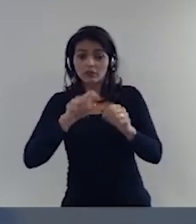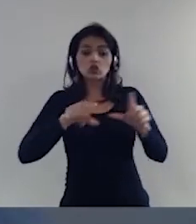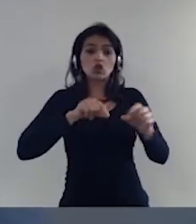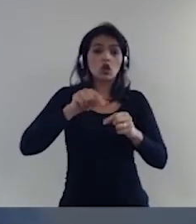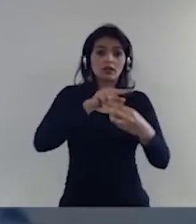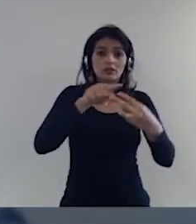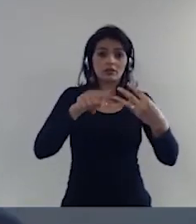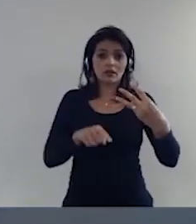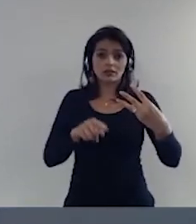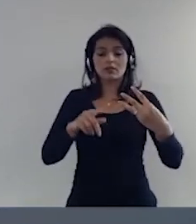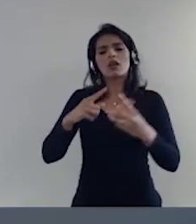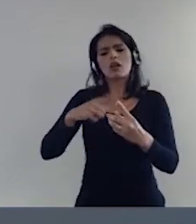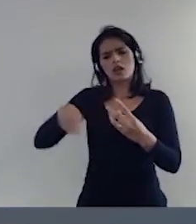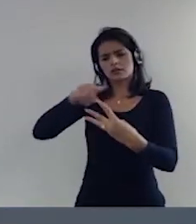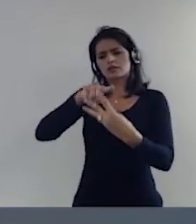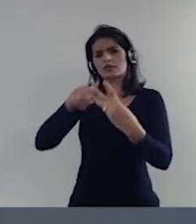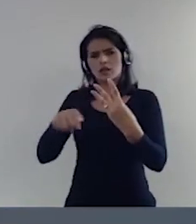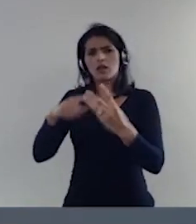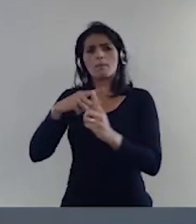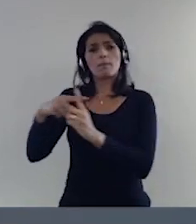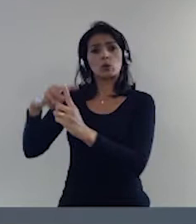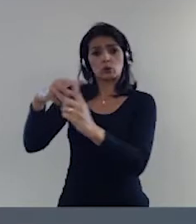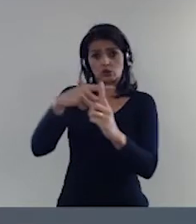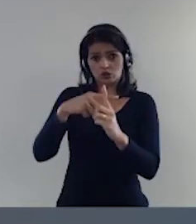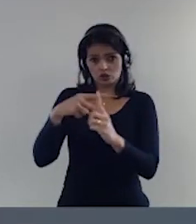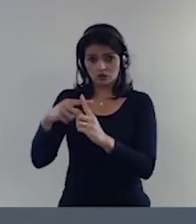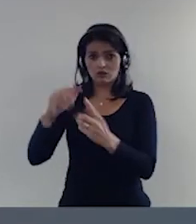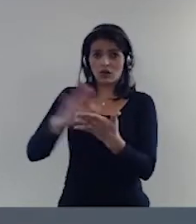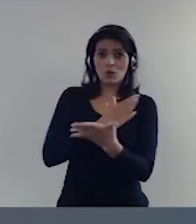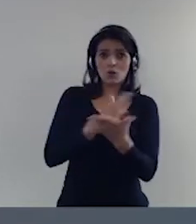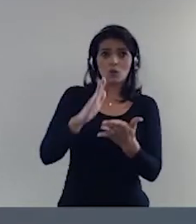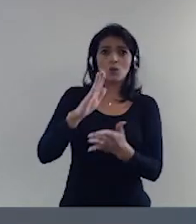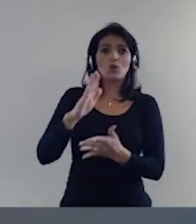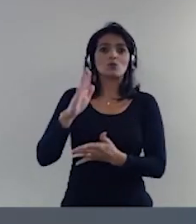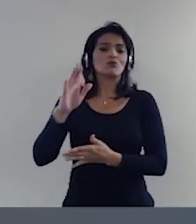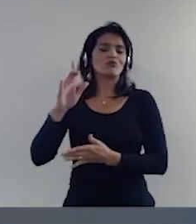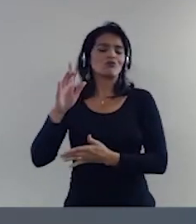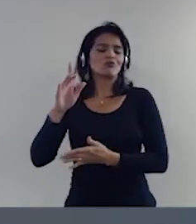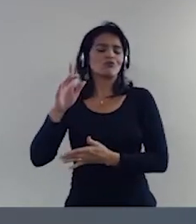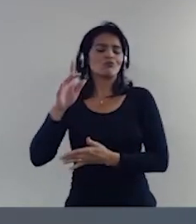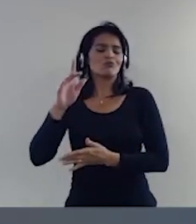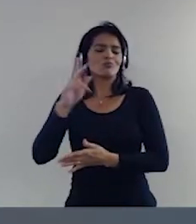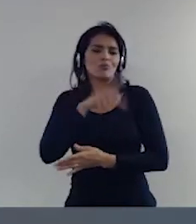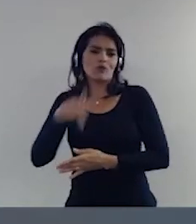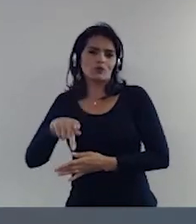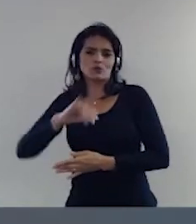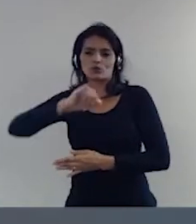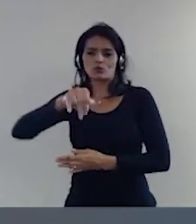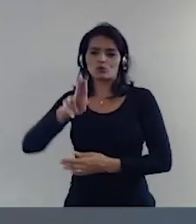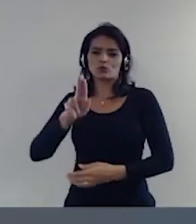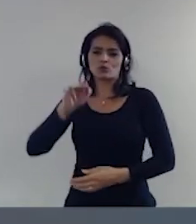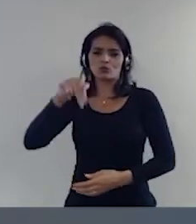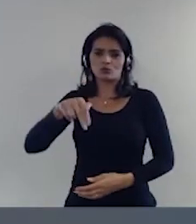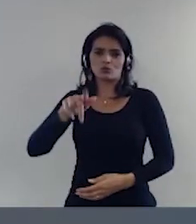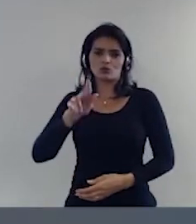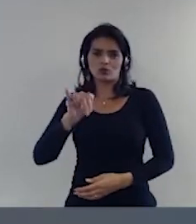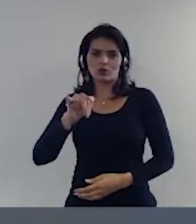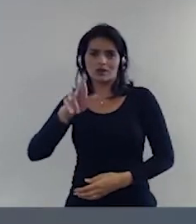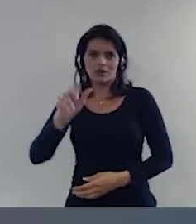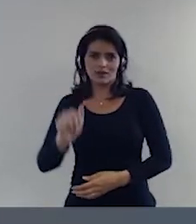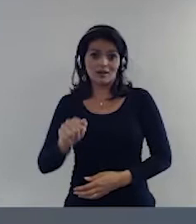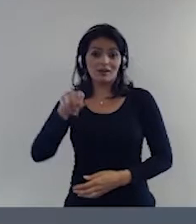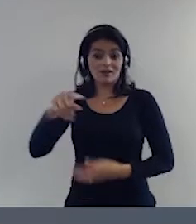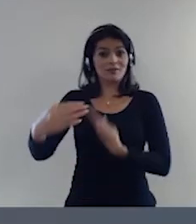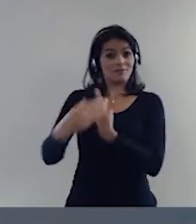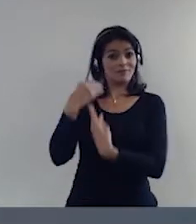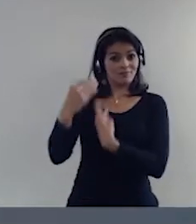requisitos chamados positivos, né, por alguns autores. O professor Junqueira que foi o meu grande mentor na